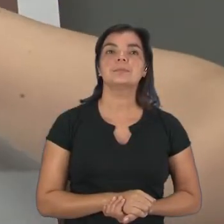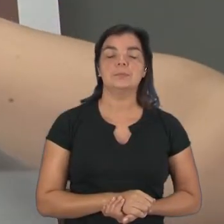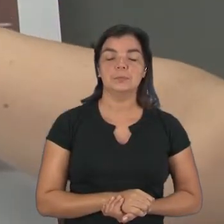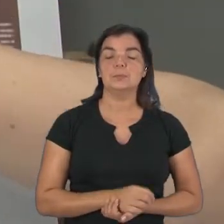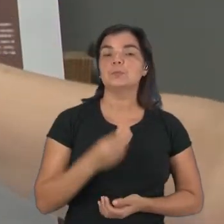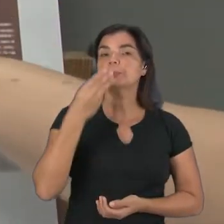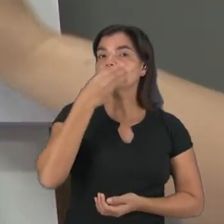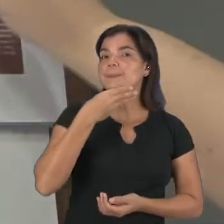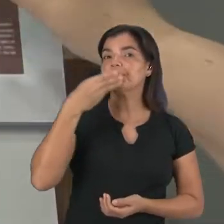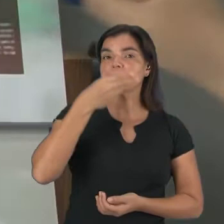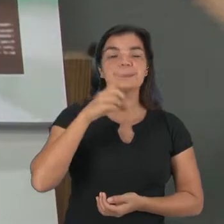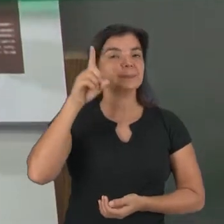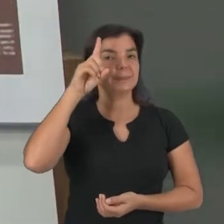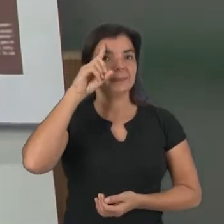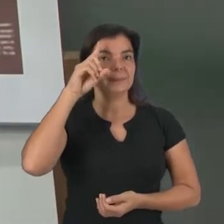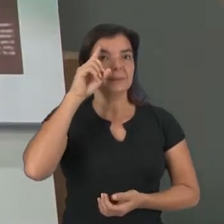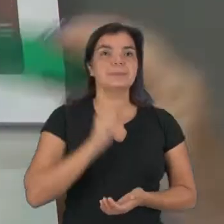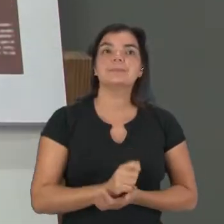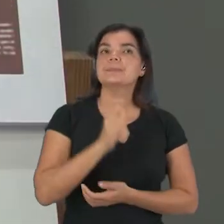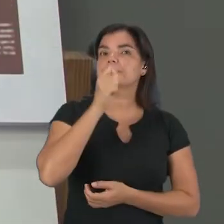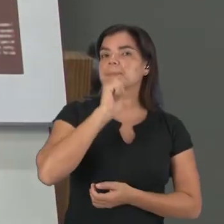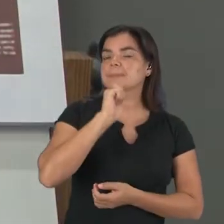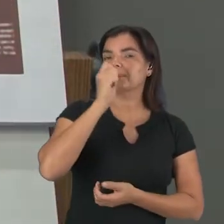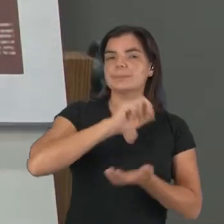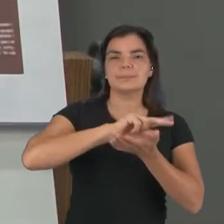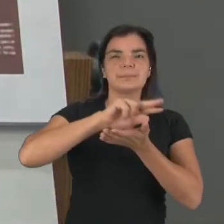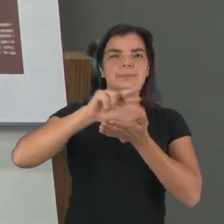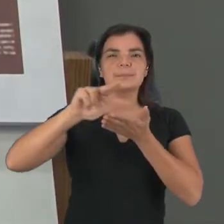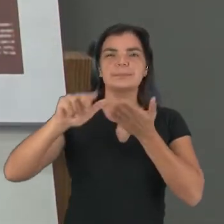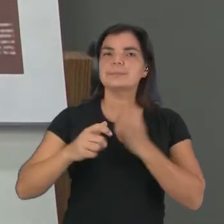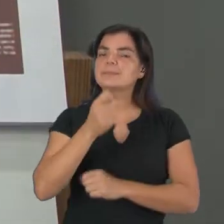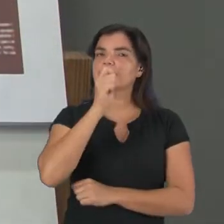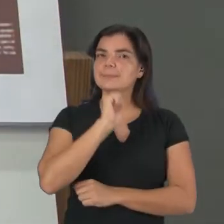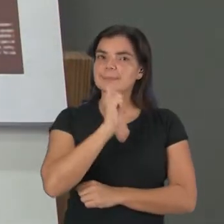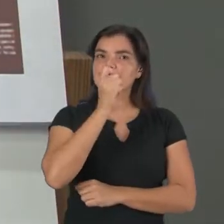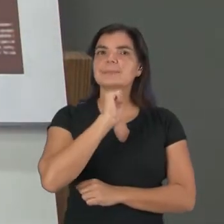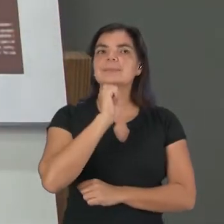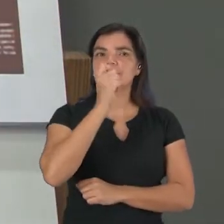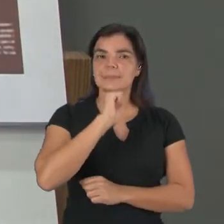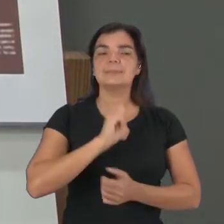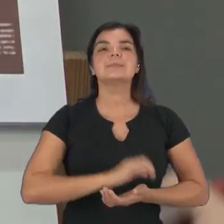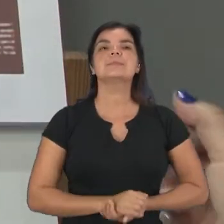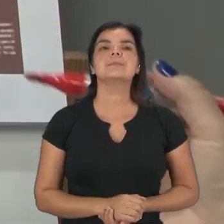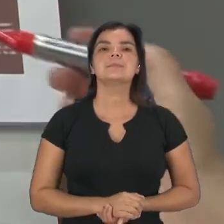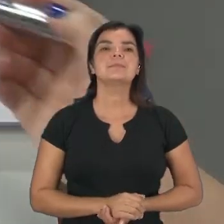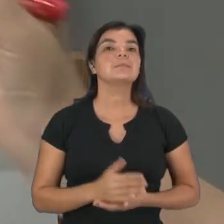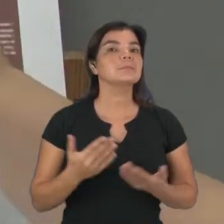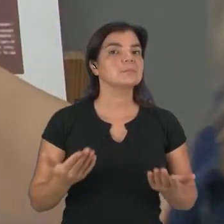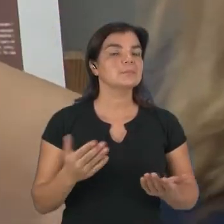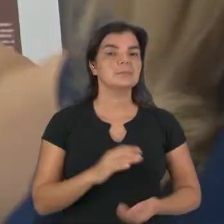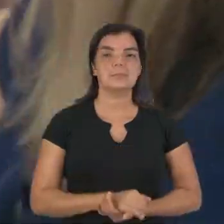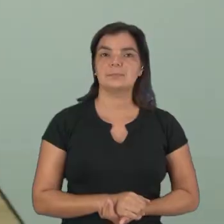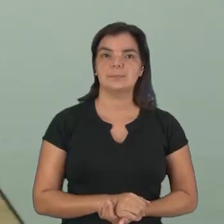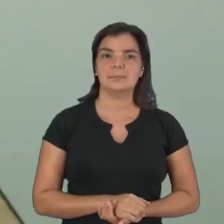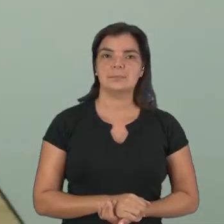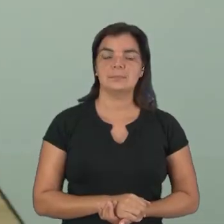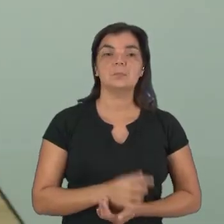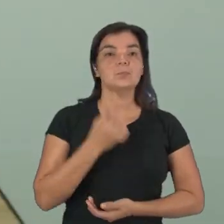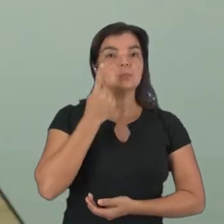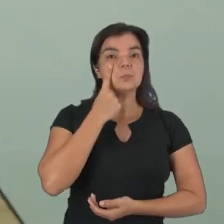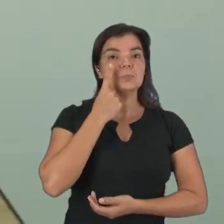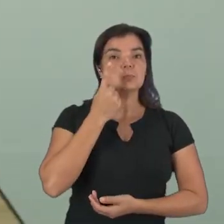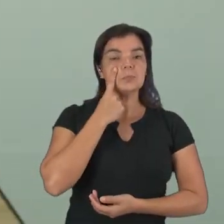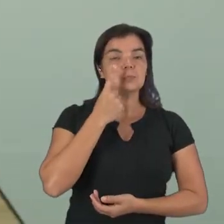dia. Olha só, sorvetes, né? Variedade de sorvetes. E aqui, olha só como a gente